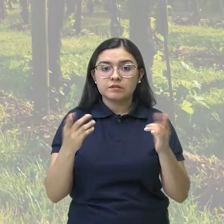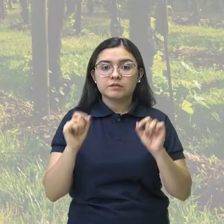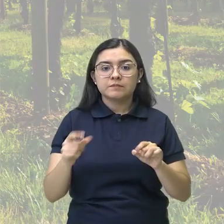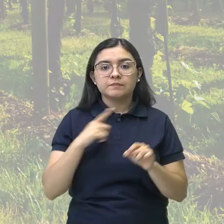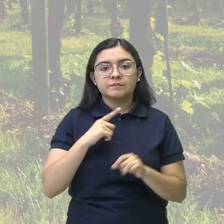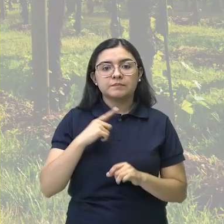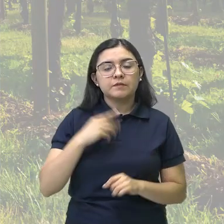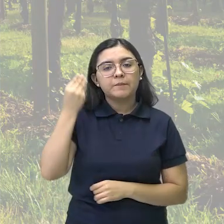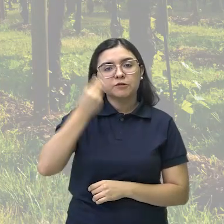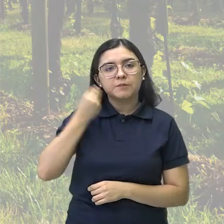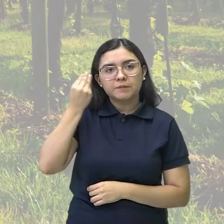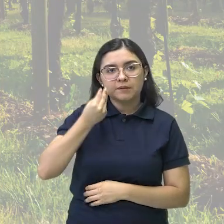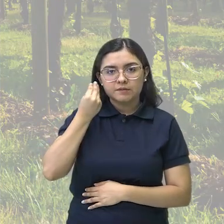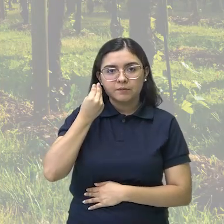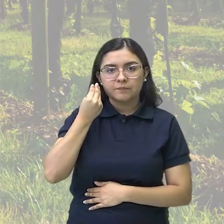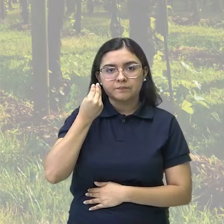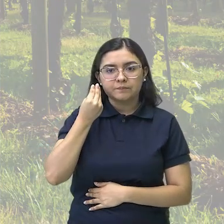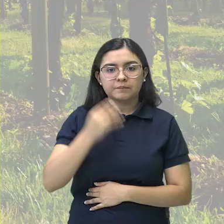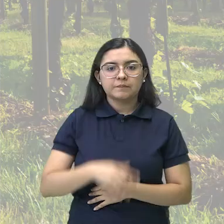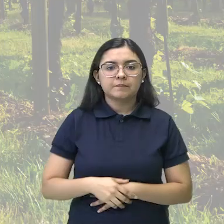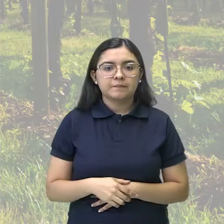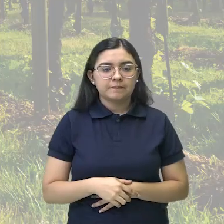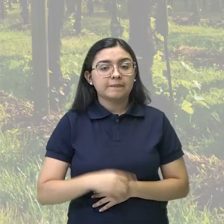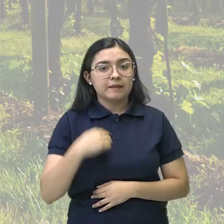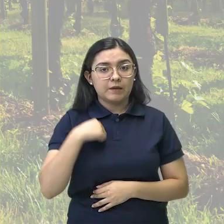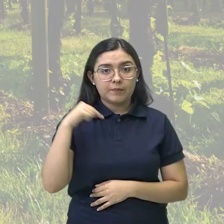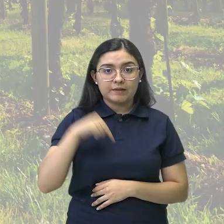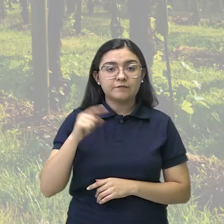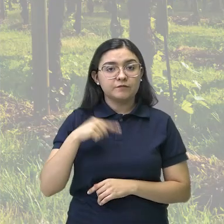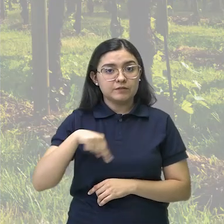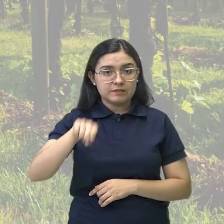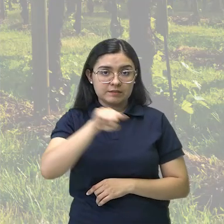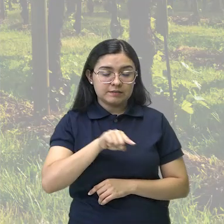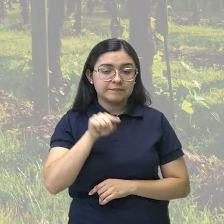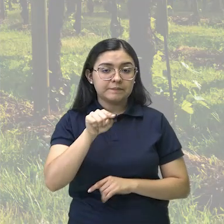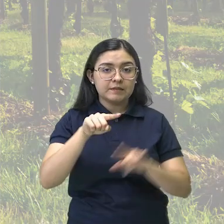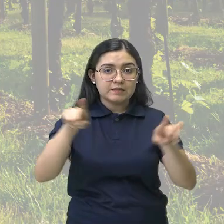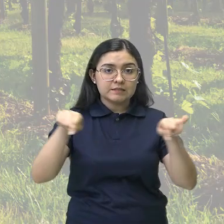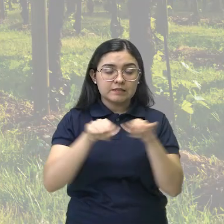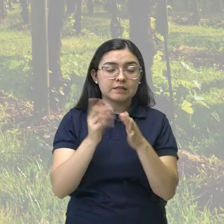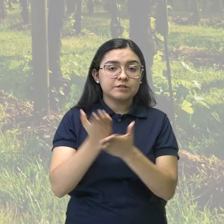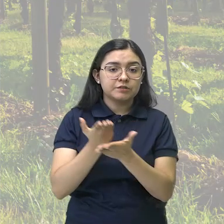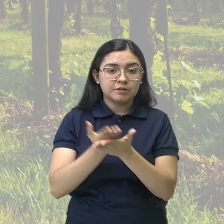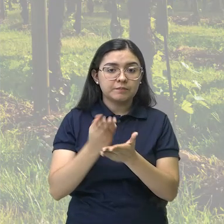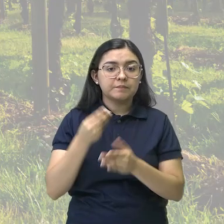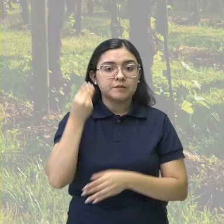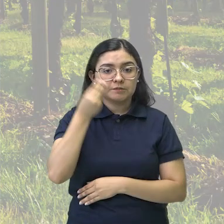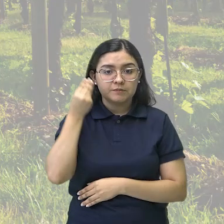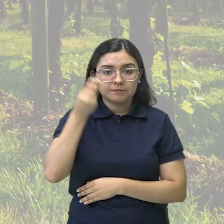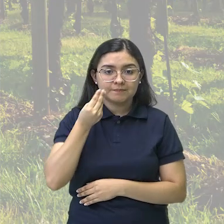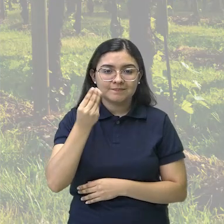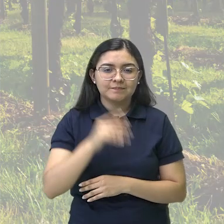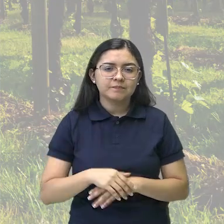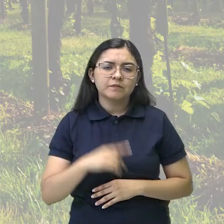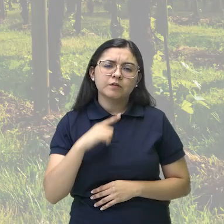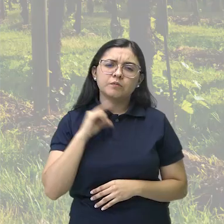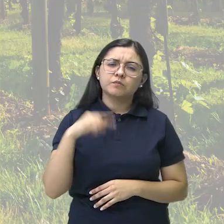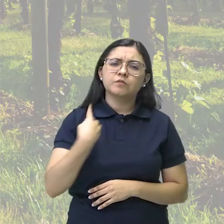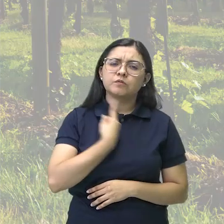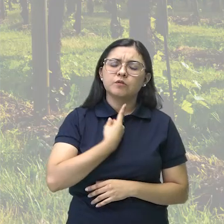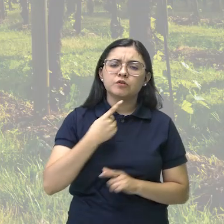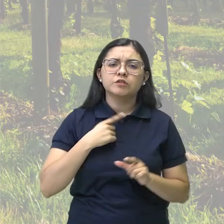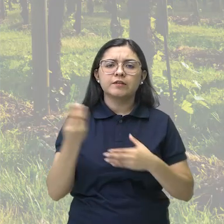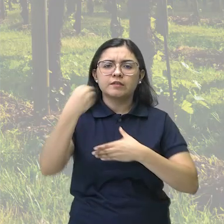uma experimentação, né? Eu daqui e vocês daí, né? Uma experimentação como se a gente estivesse